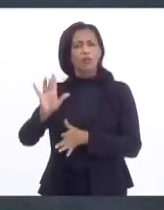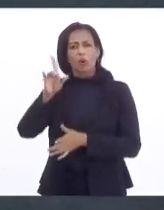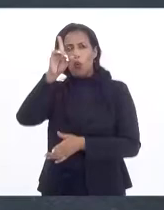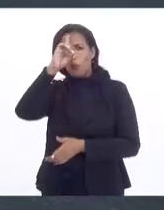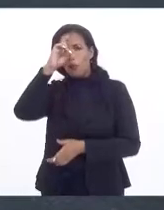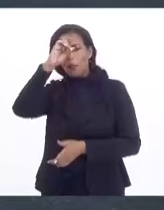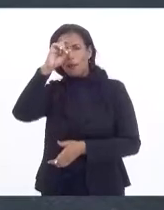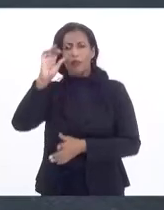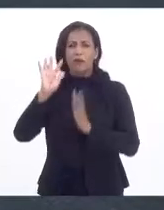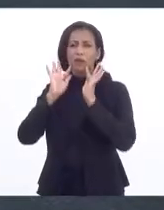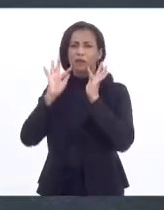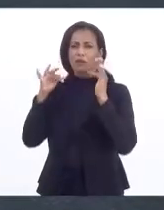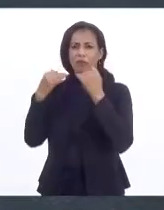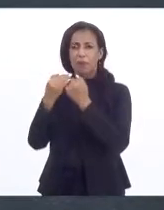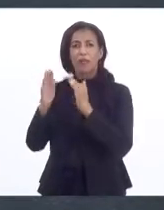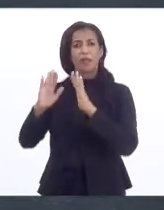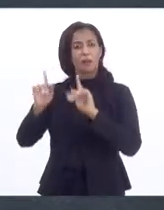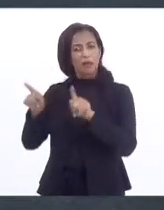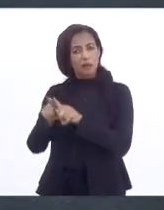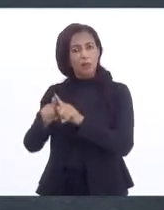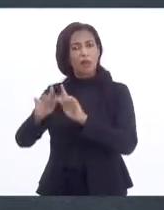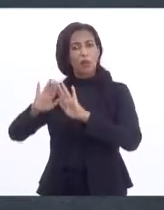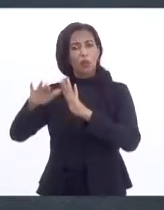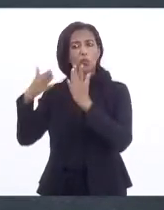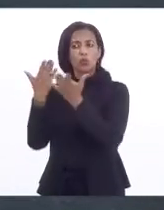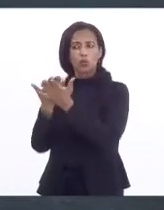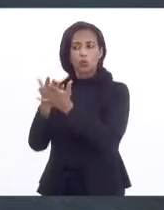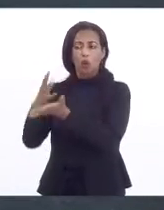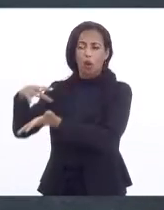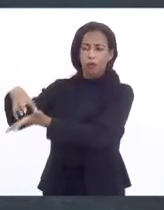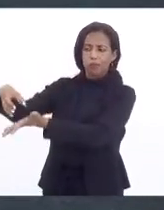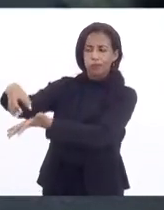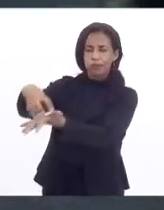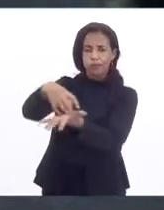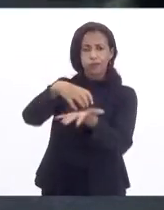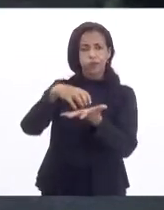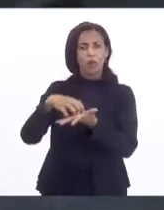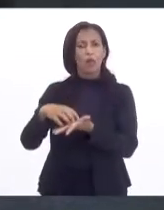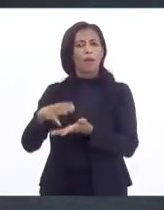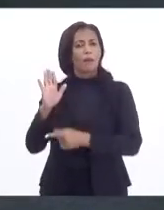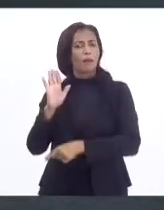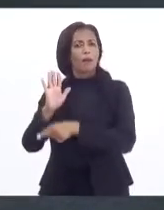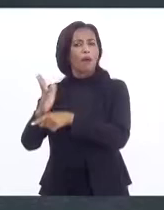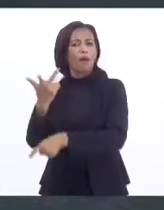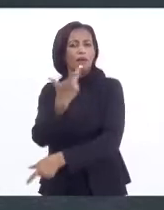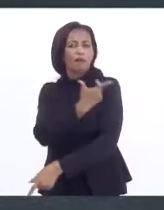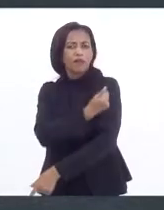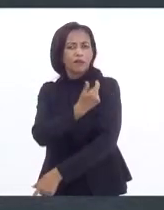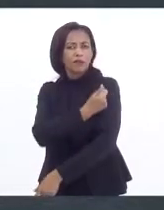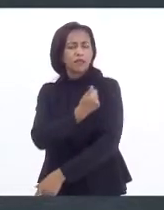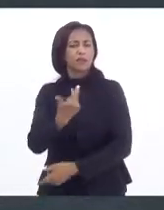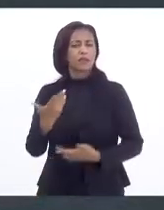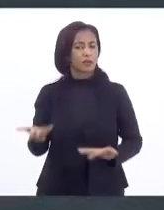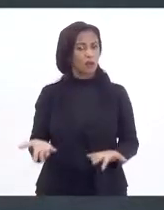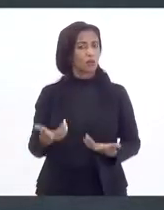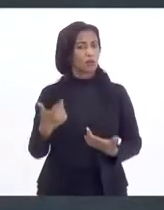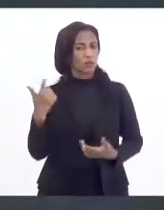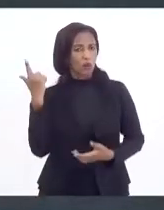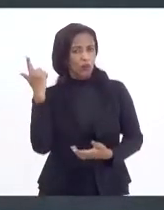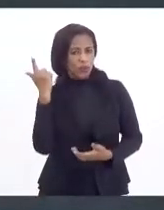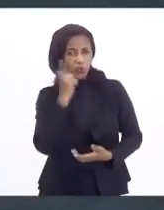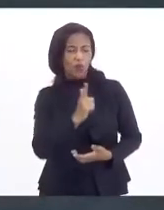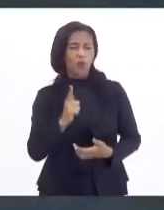família, mas também com as escolas locais, sendo sede para vacinação. Então, sem dúvida nenhuma, a gente vai ter um